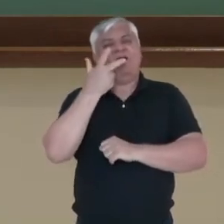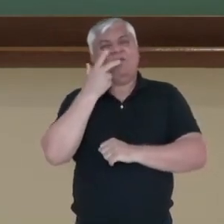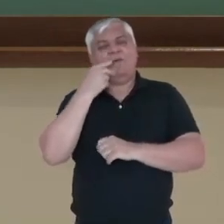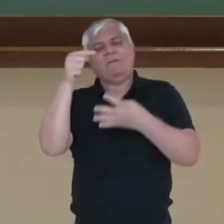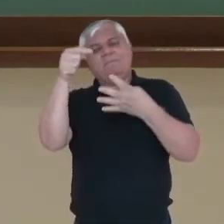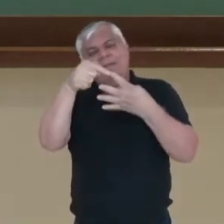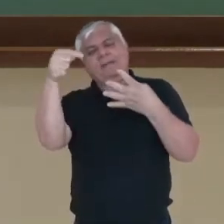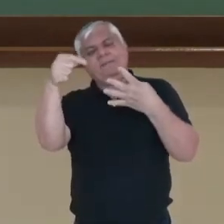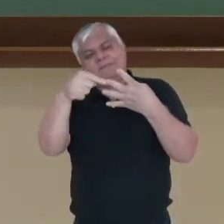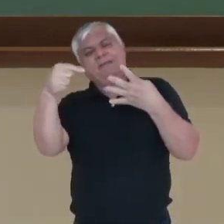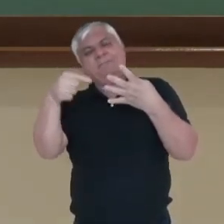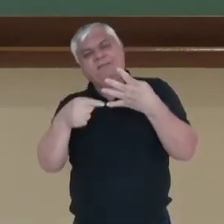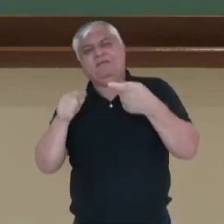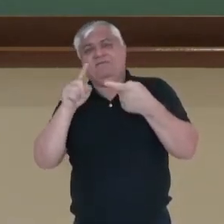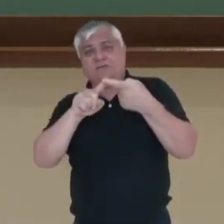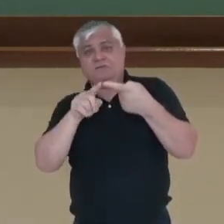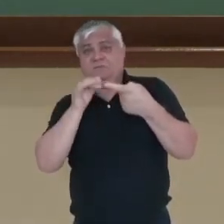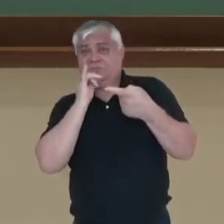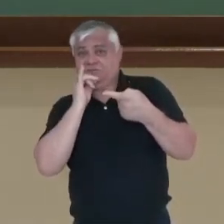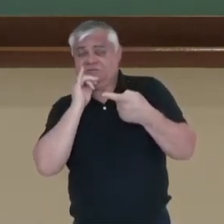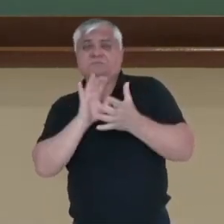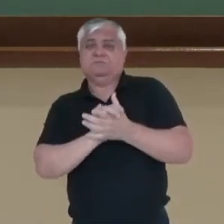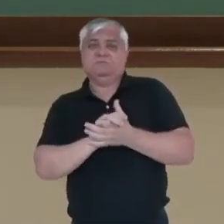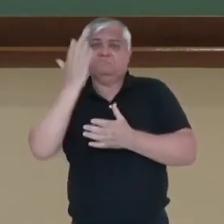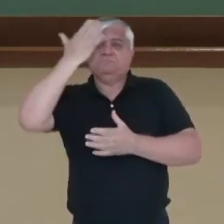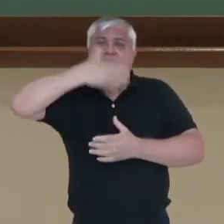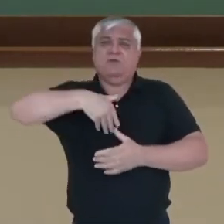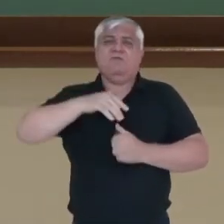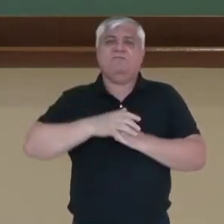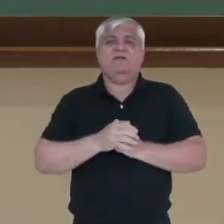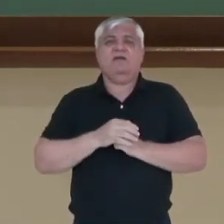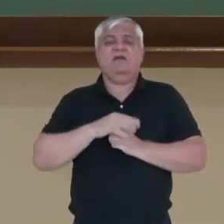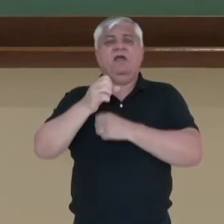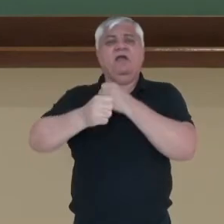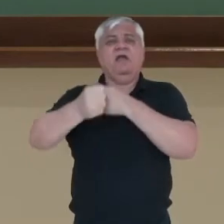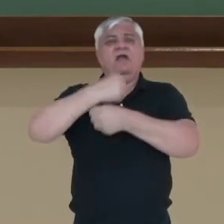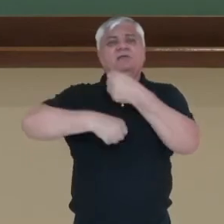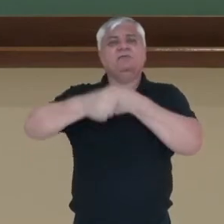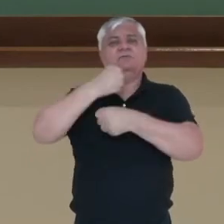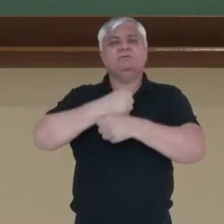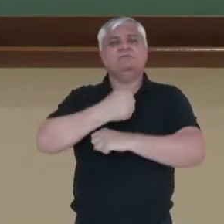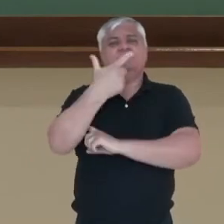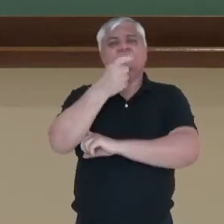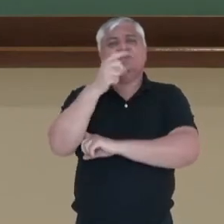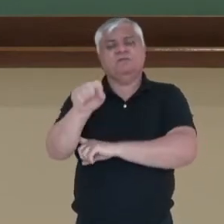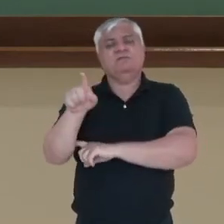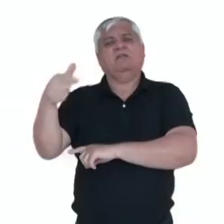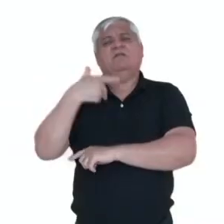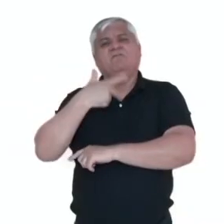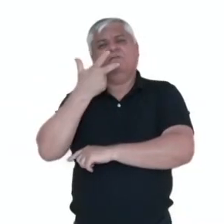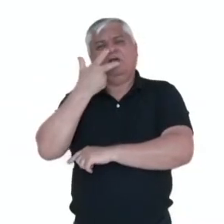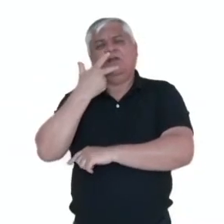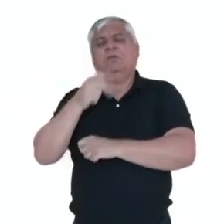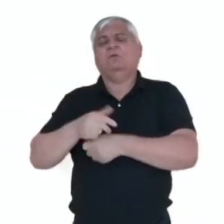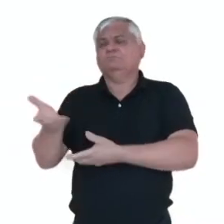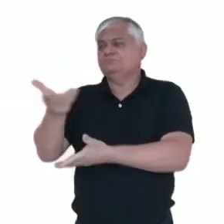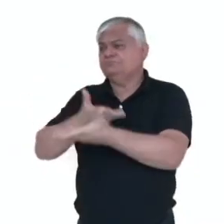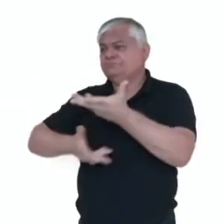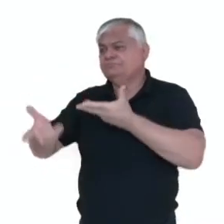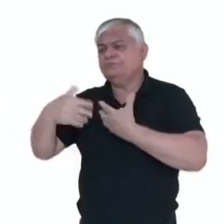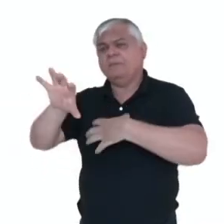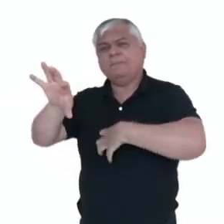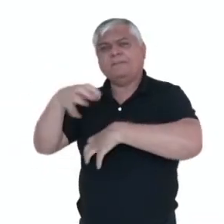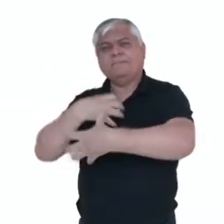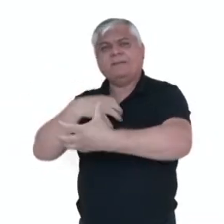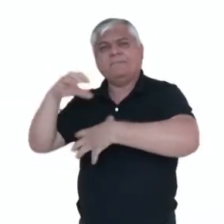né? Ó, um argumento de comprovação de 2020. Então, ele diz que ele compartilhou vivências e